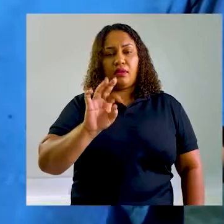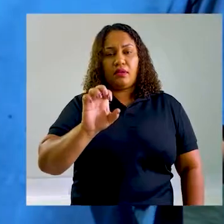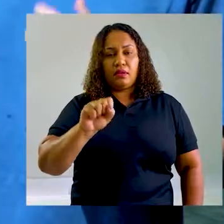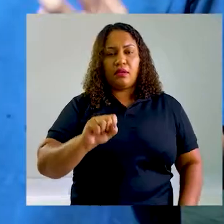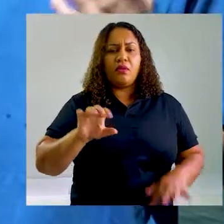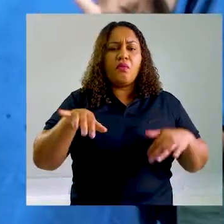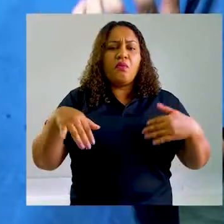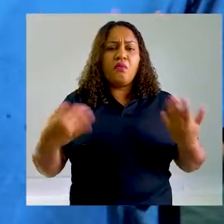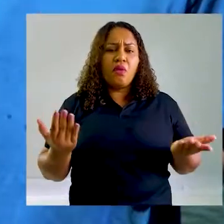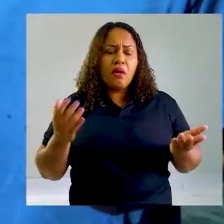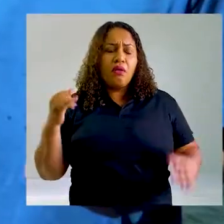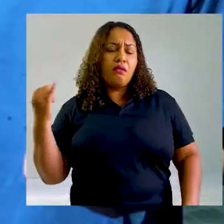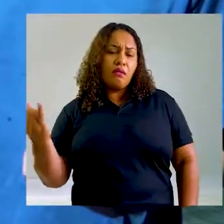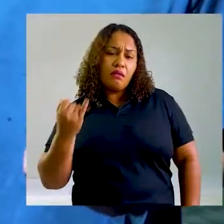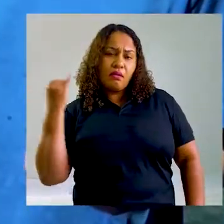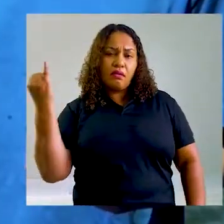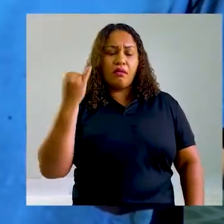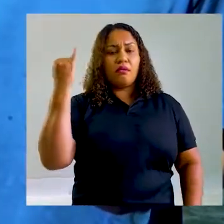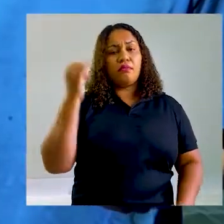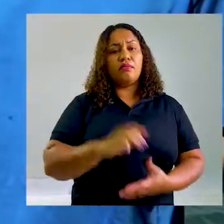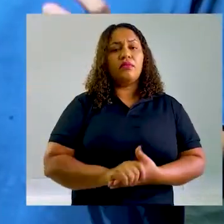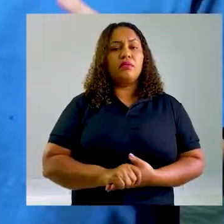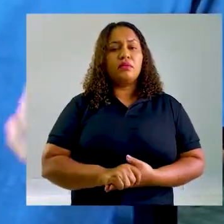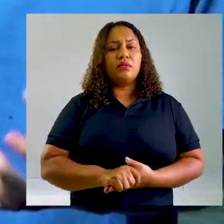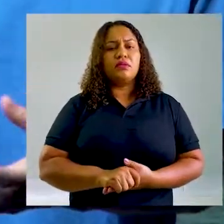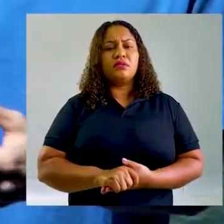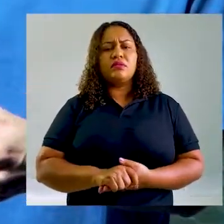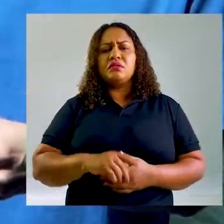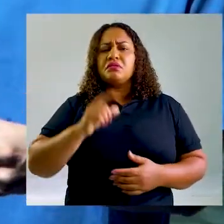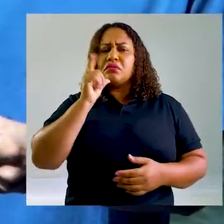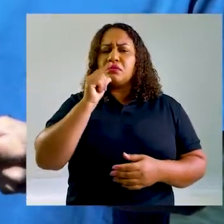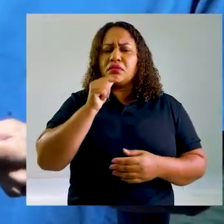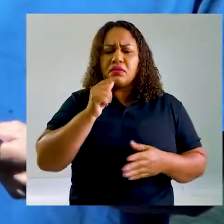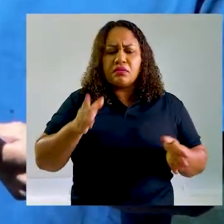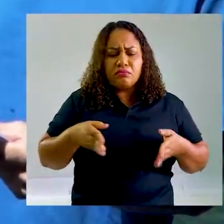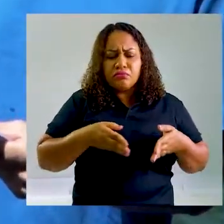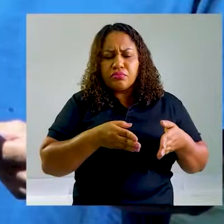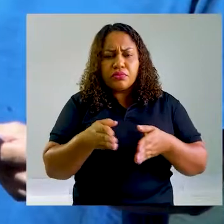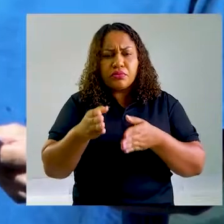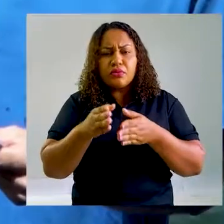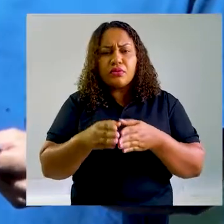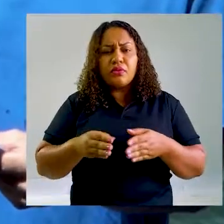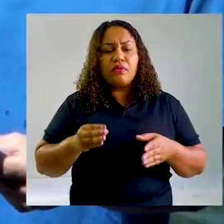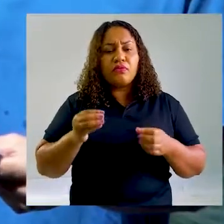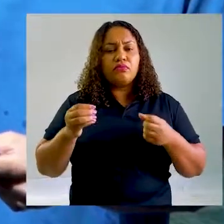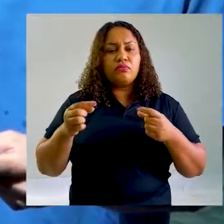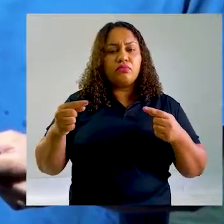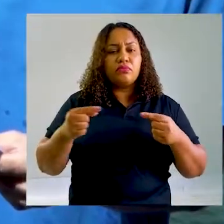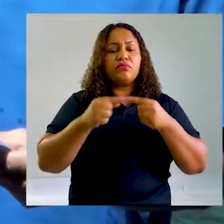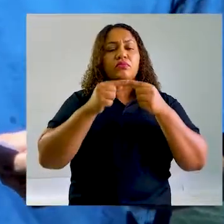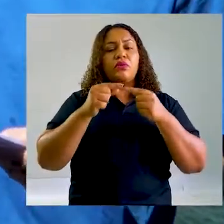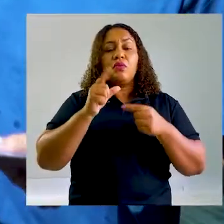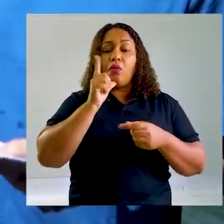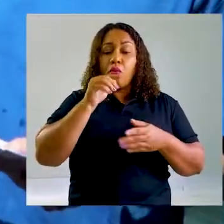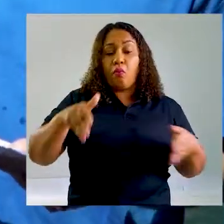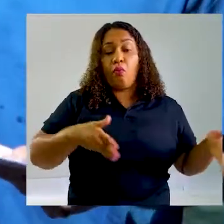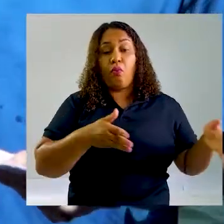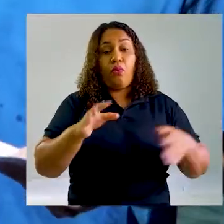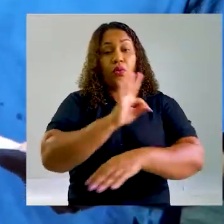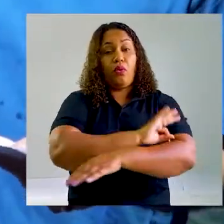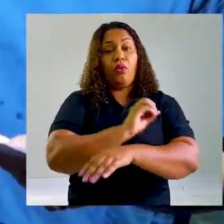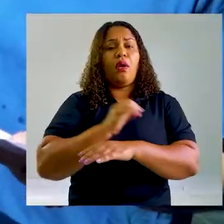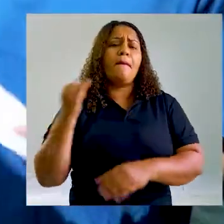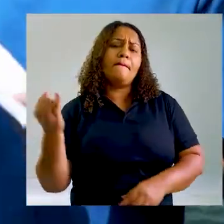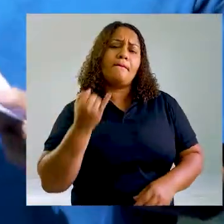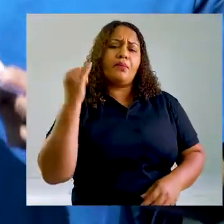Qual a importância desses afluentes, né? Quais são esses afluentes e quais são, qual a importância desses